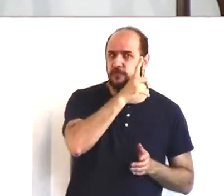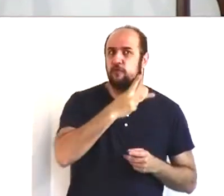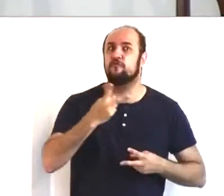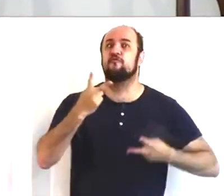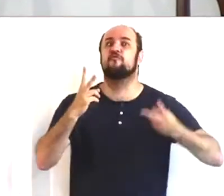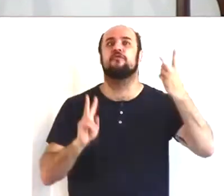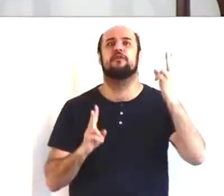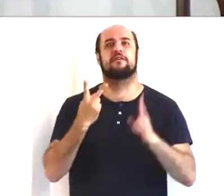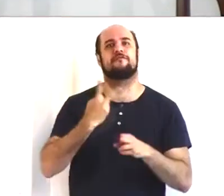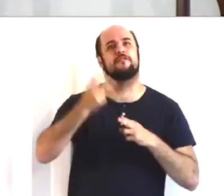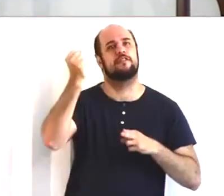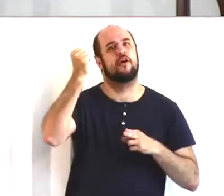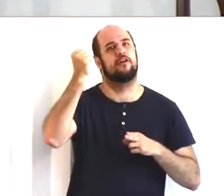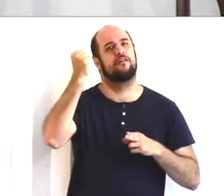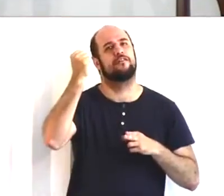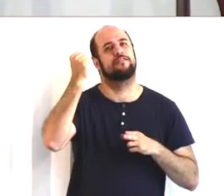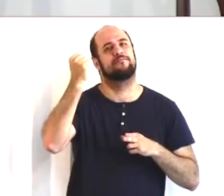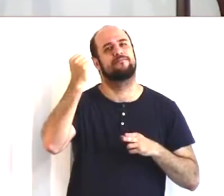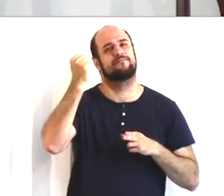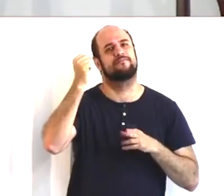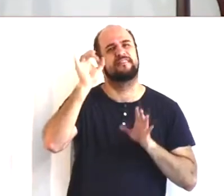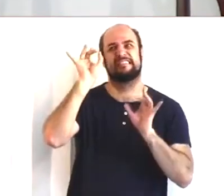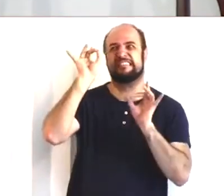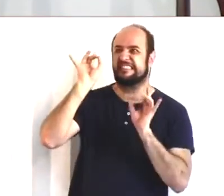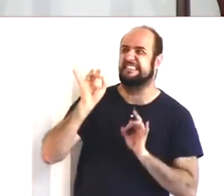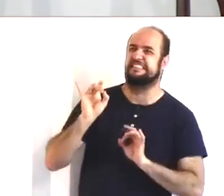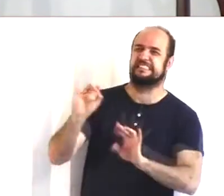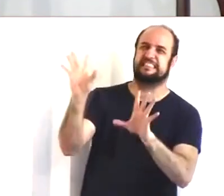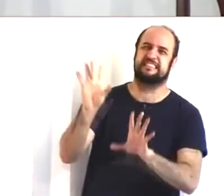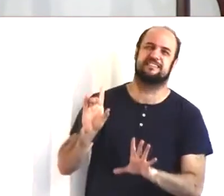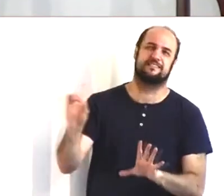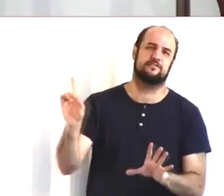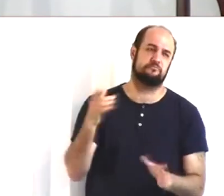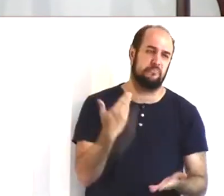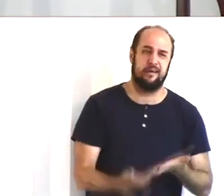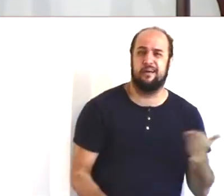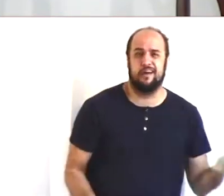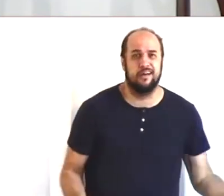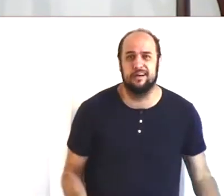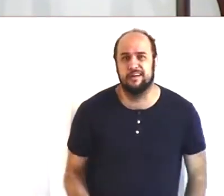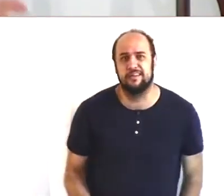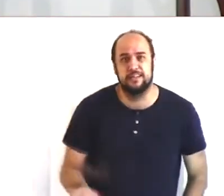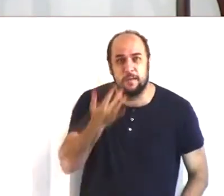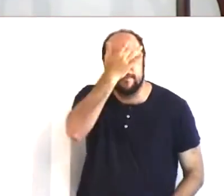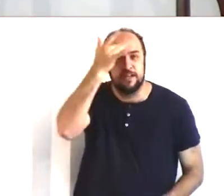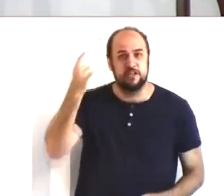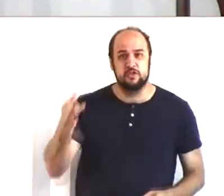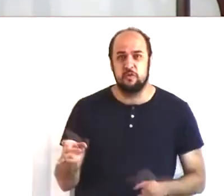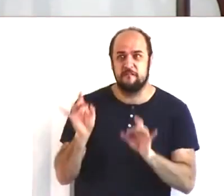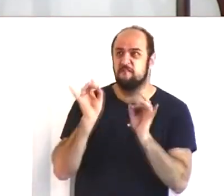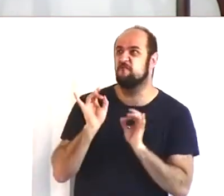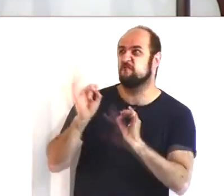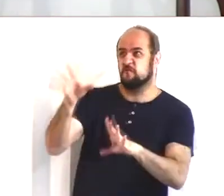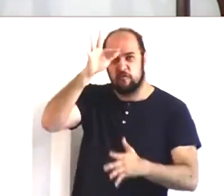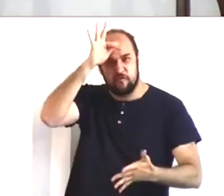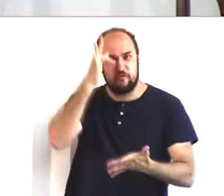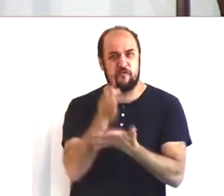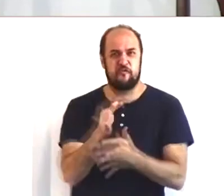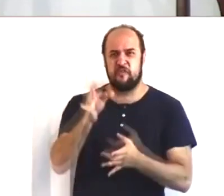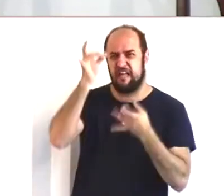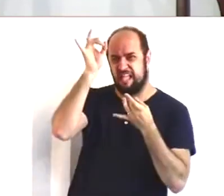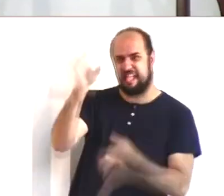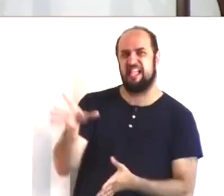meus irmãos. O abandonar a Deus é reprovação. Pessoas que abandonam a fé no meio